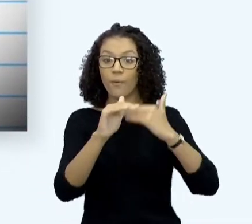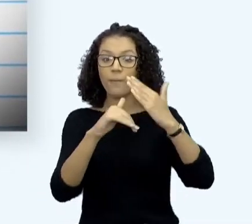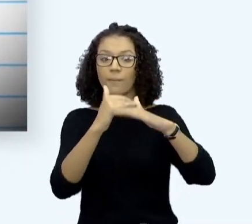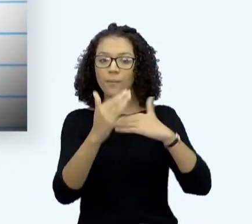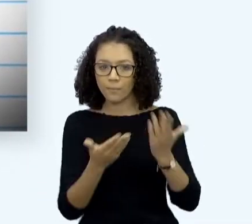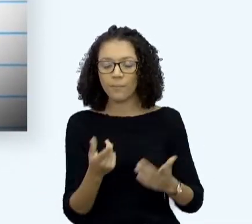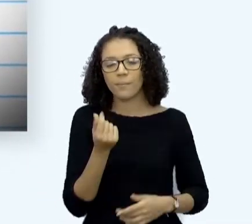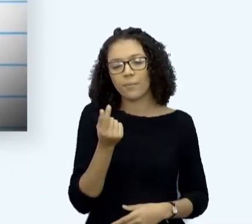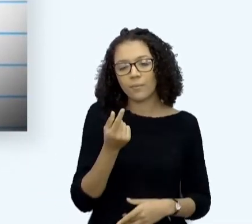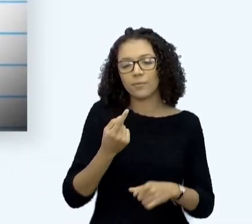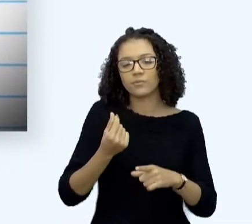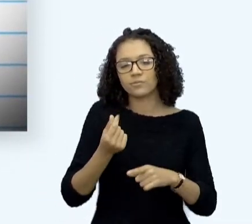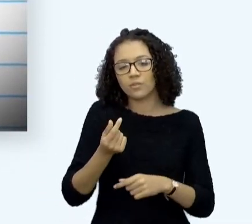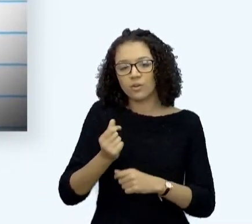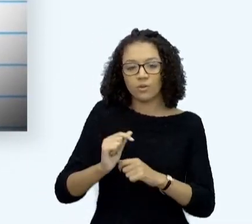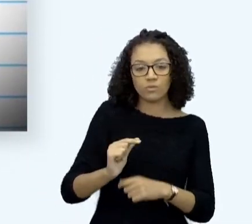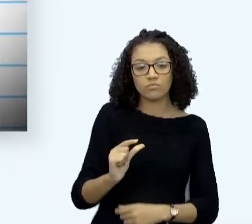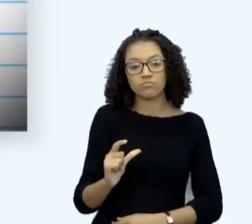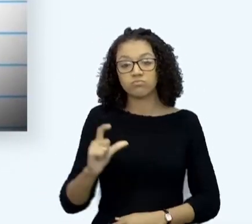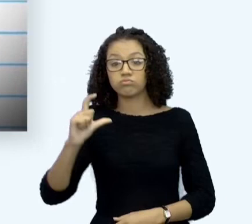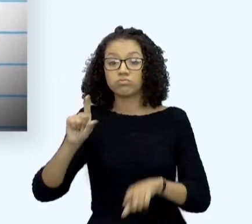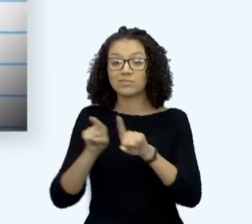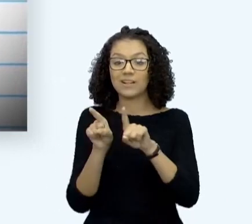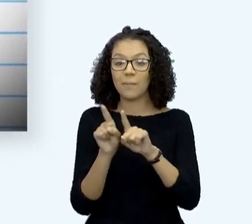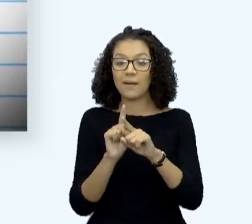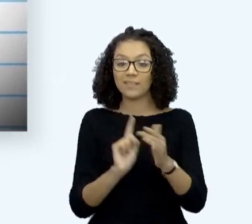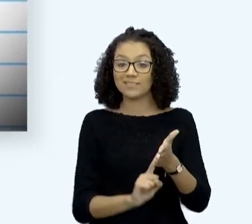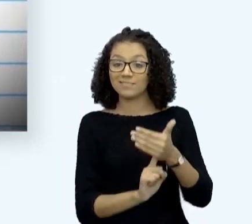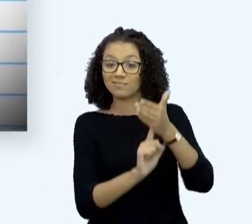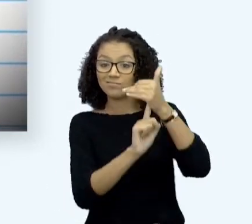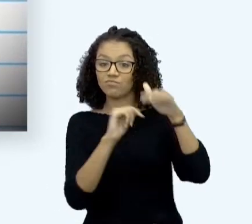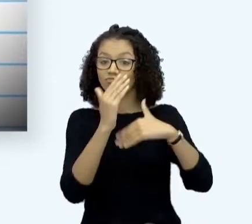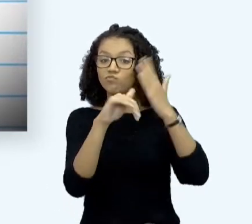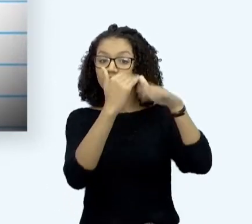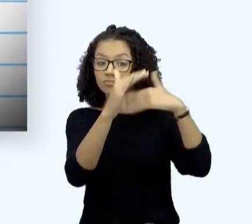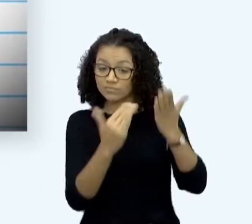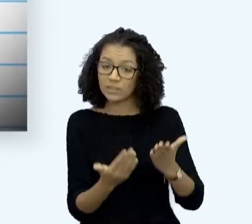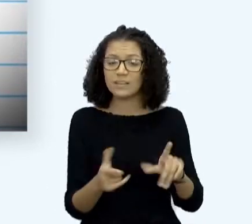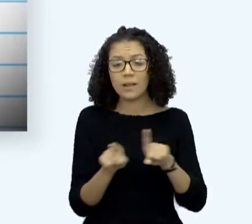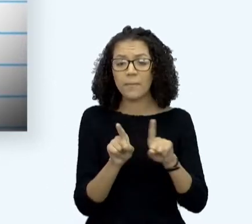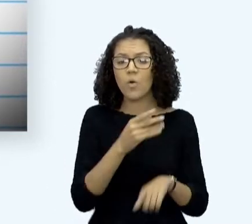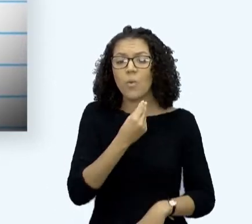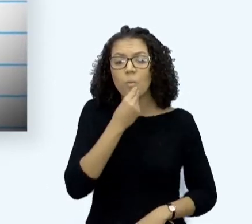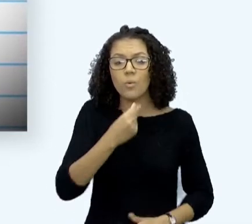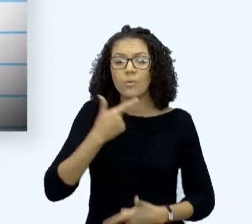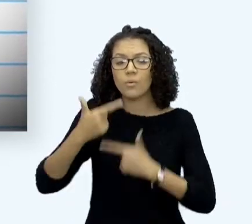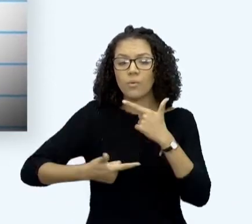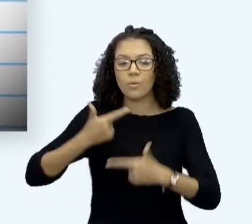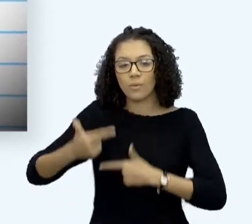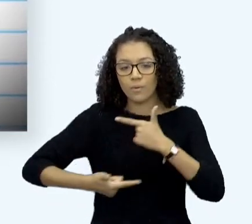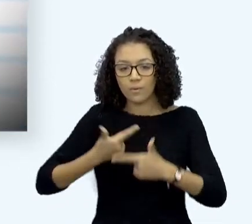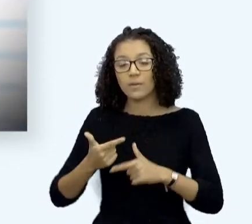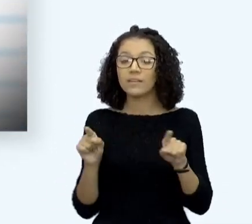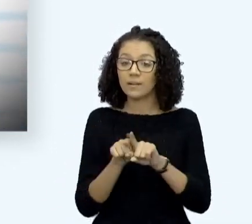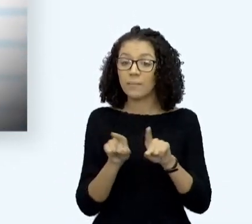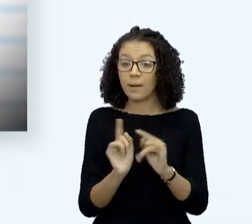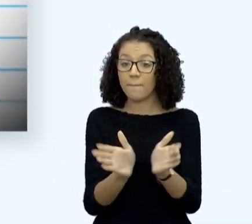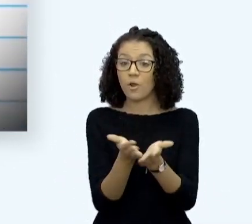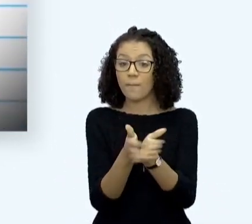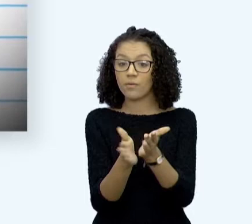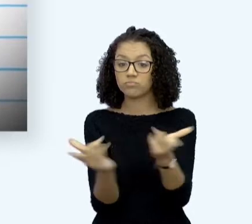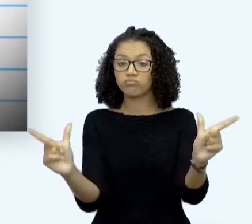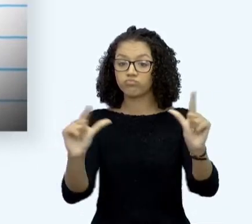econômico, impulsiona o desenvolvimento de novas tecnologias, cria oportunidades de trabalho e, consequentemente, reduz a pobreza. Por isso,